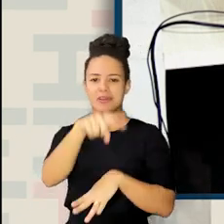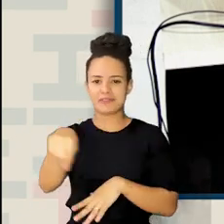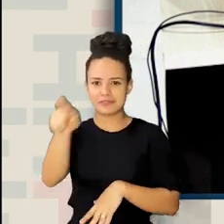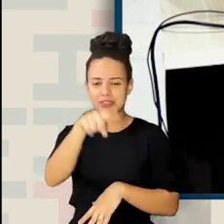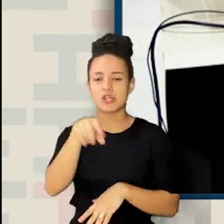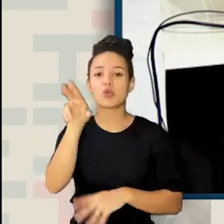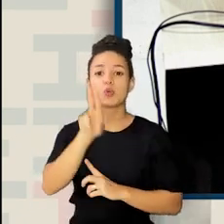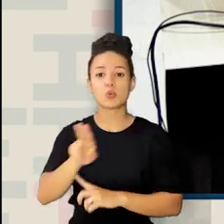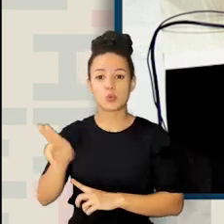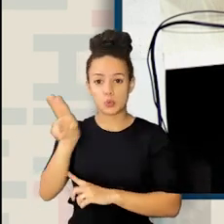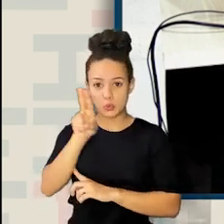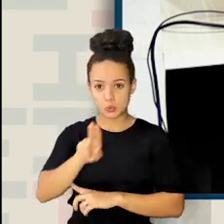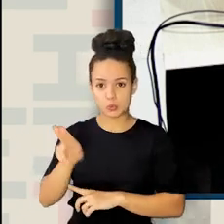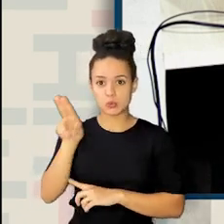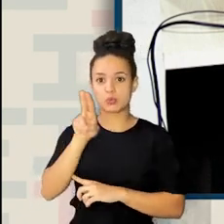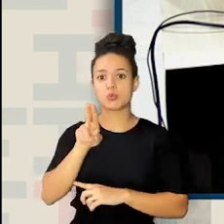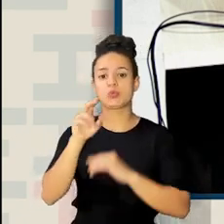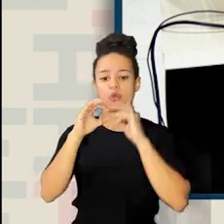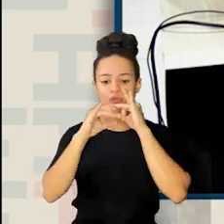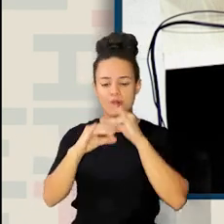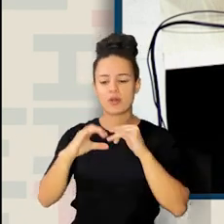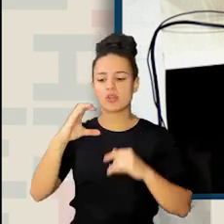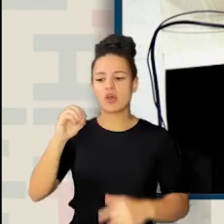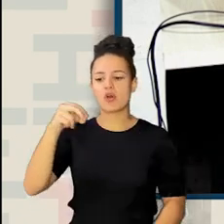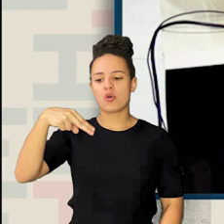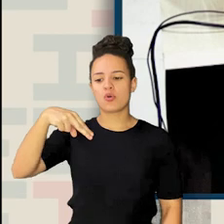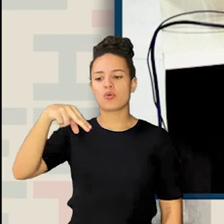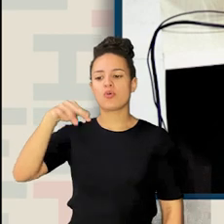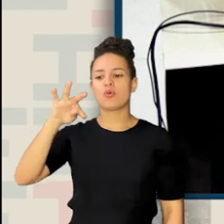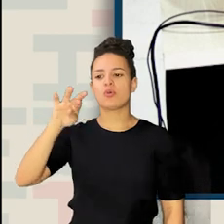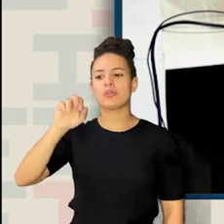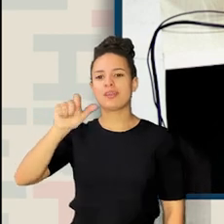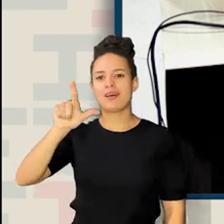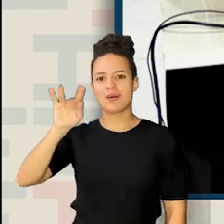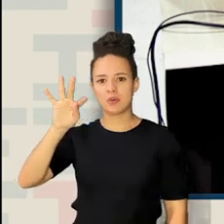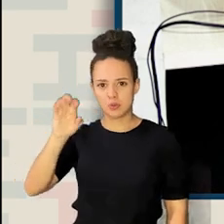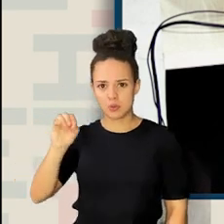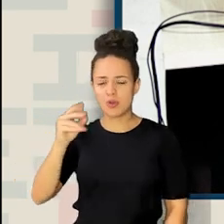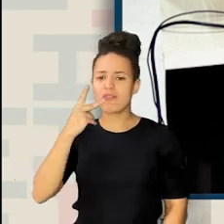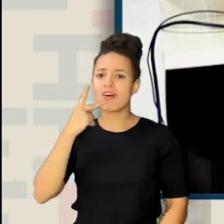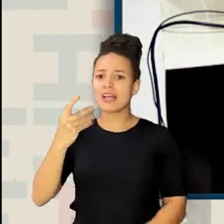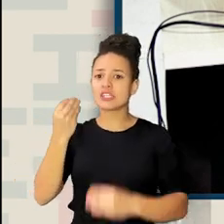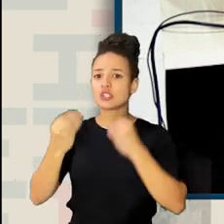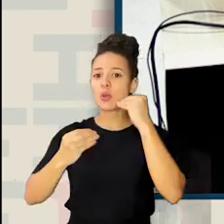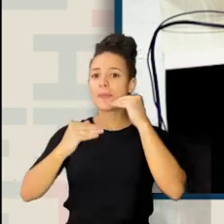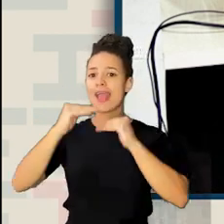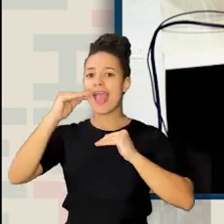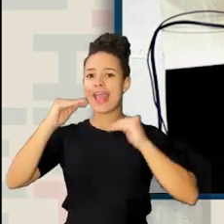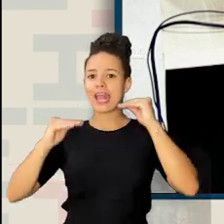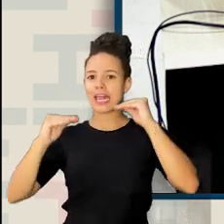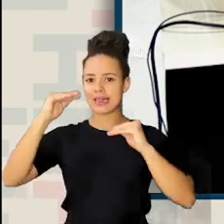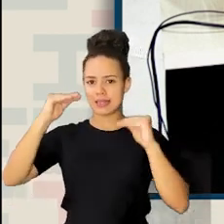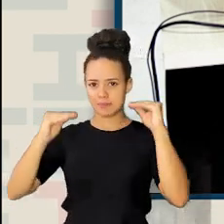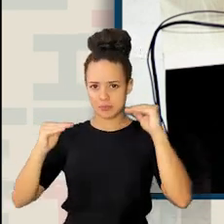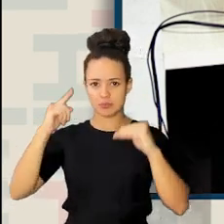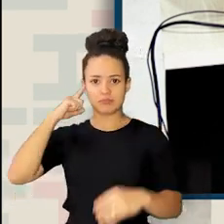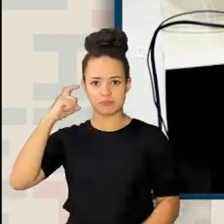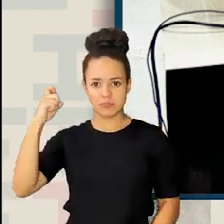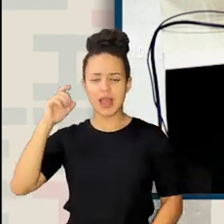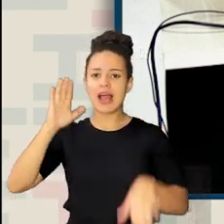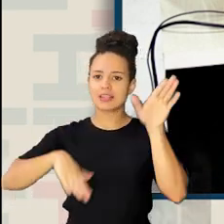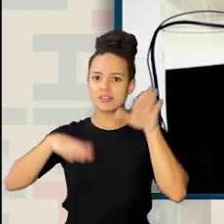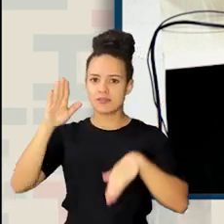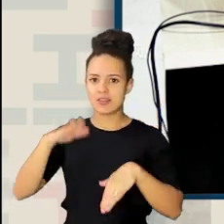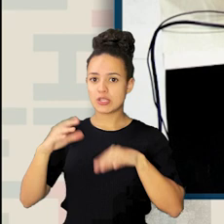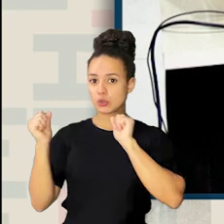agora, utilizando aqui a contralto, né, e falar um pouco também que em relação a esse equilíbrio sonoro, é interessante também que às vezes, se